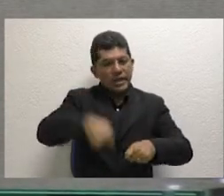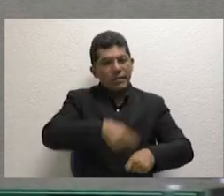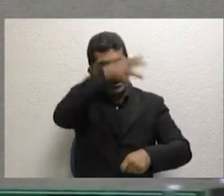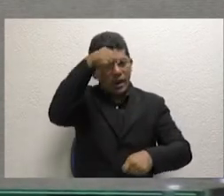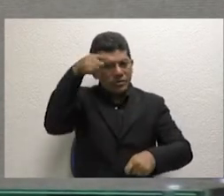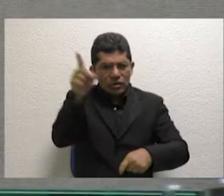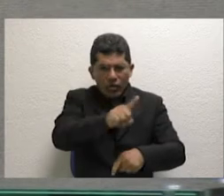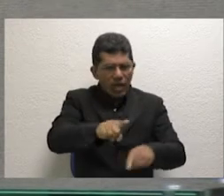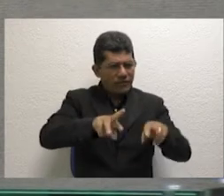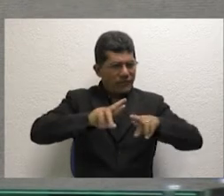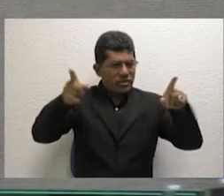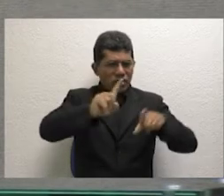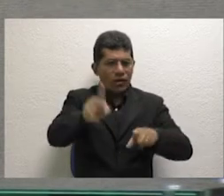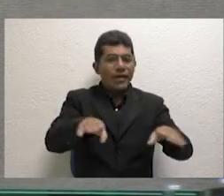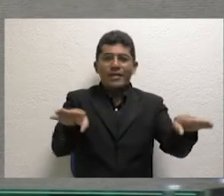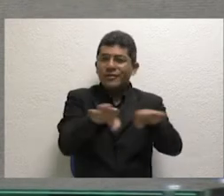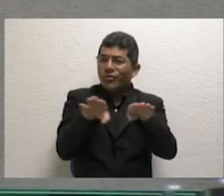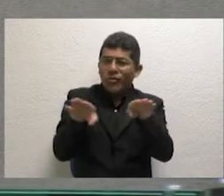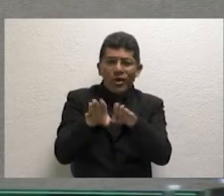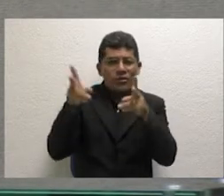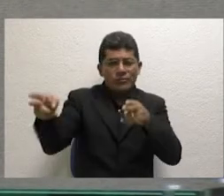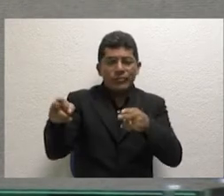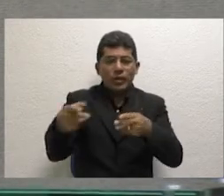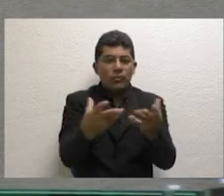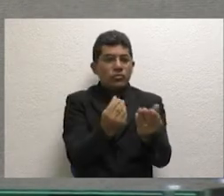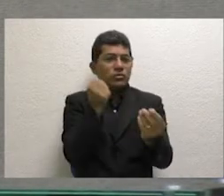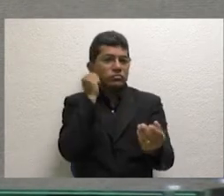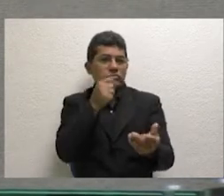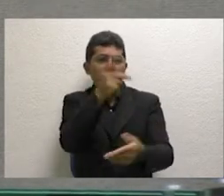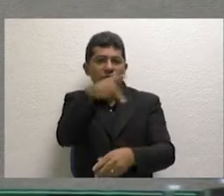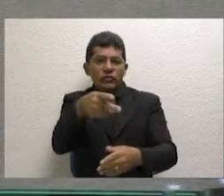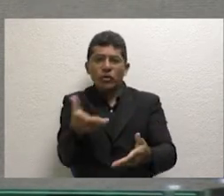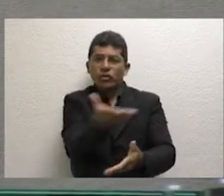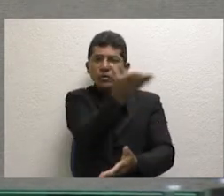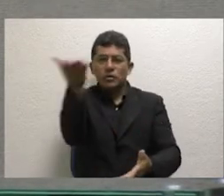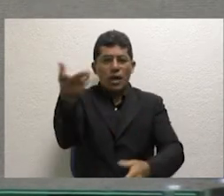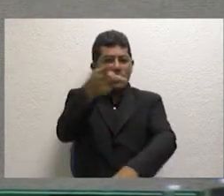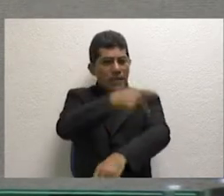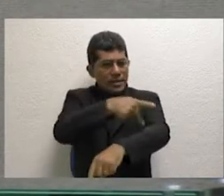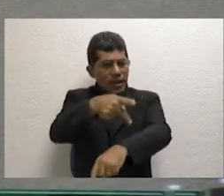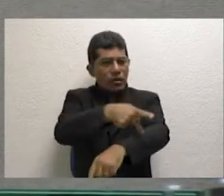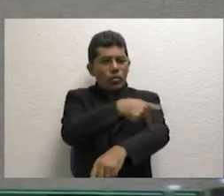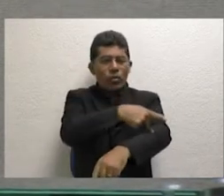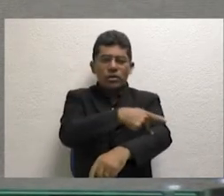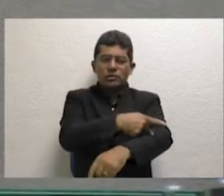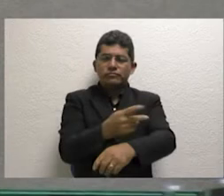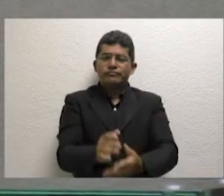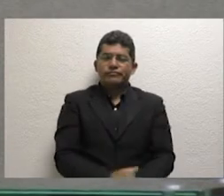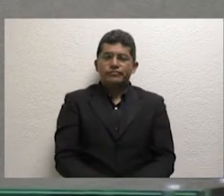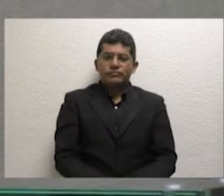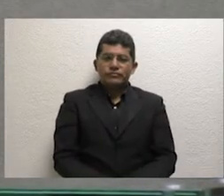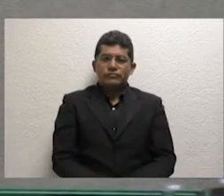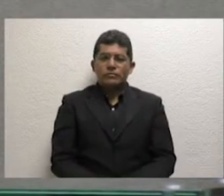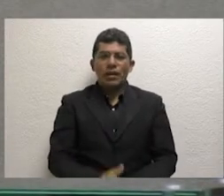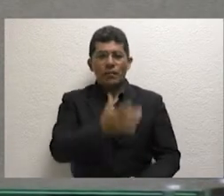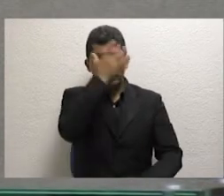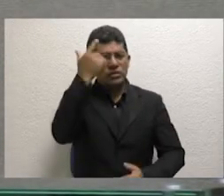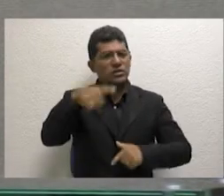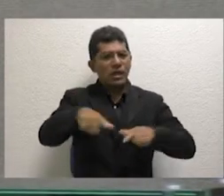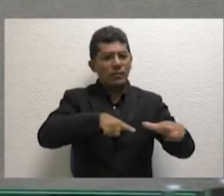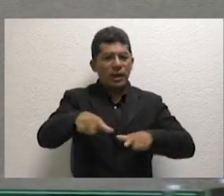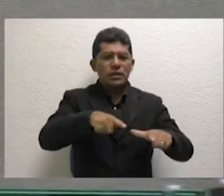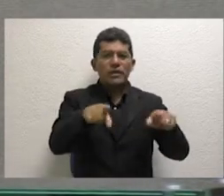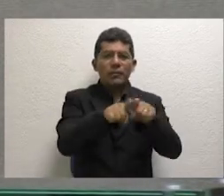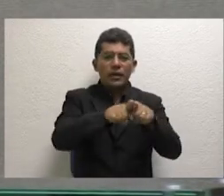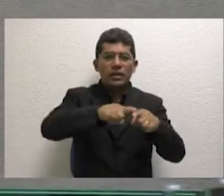a maioria dessas professoras que estão aqui pedagogas enfim orientadoras manipuladoras de alimento